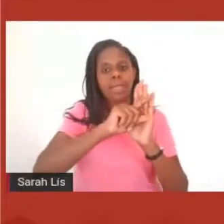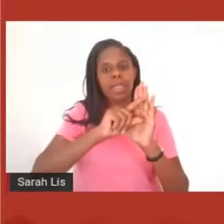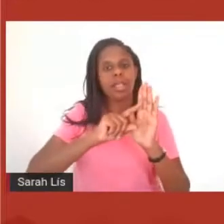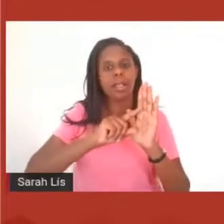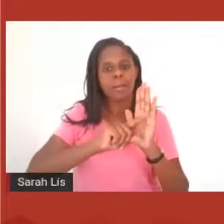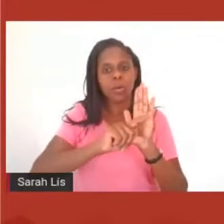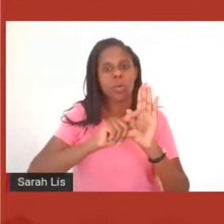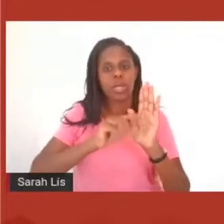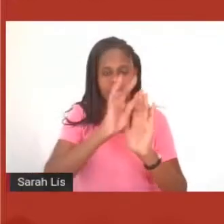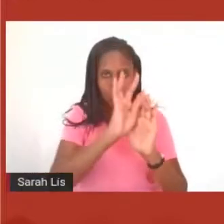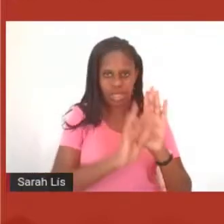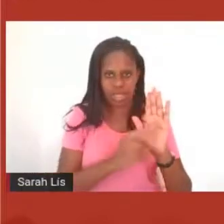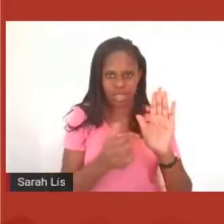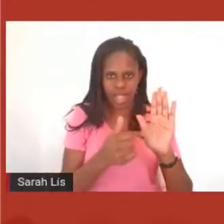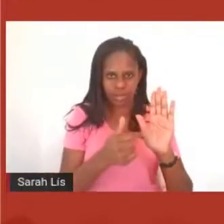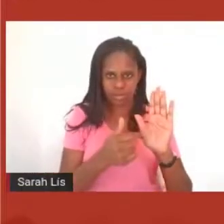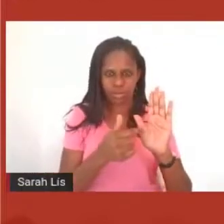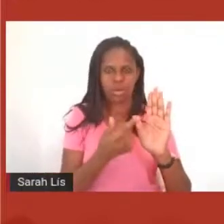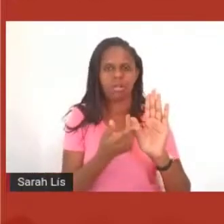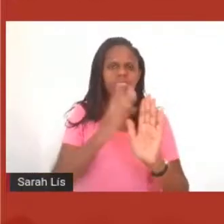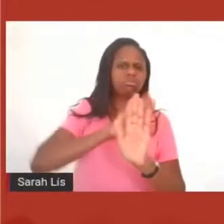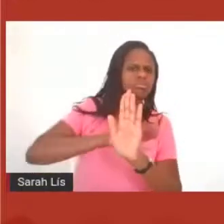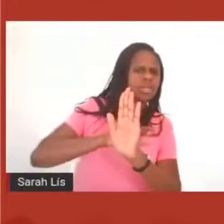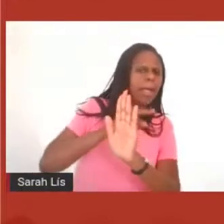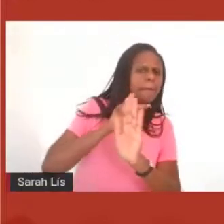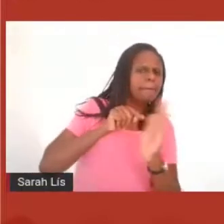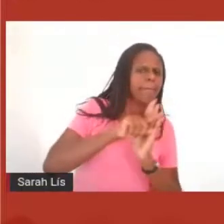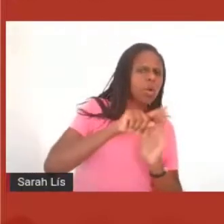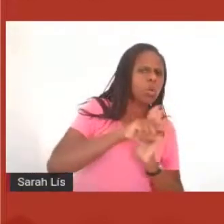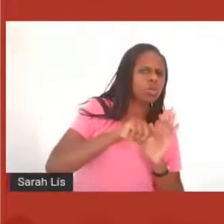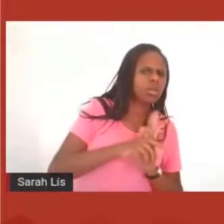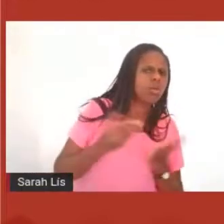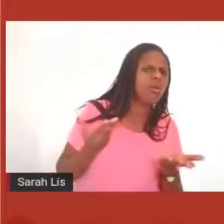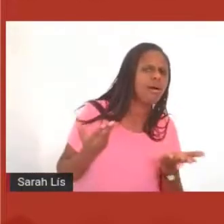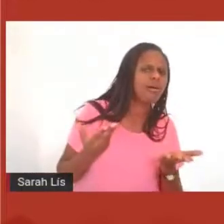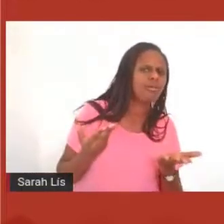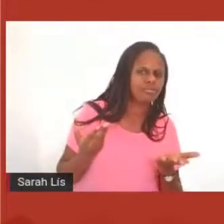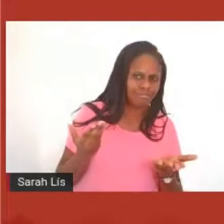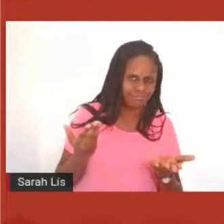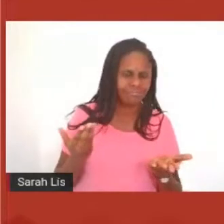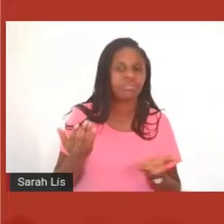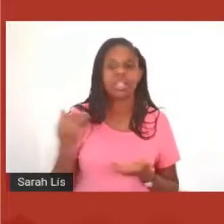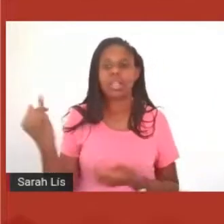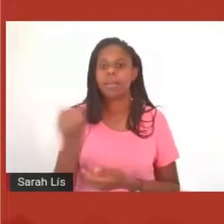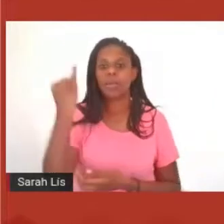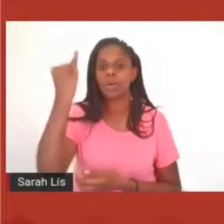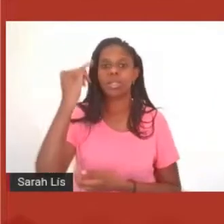desse texto. Quais são, o que será que é importante a gente